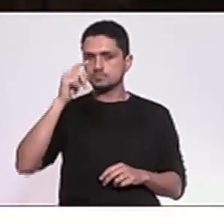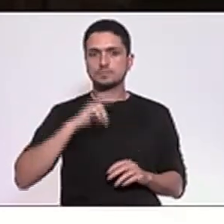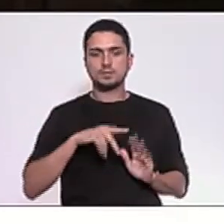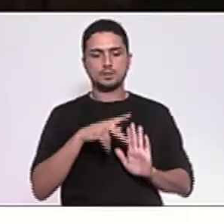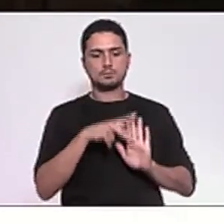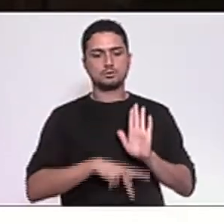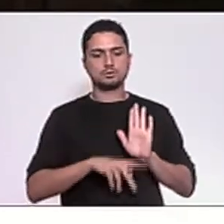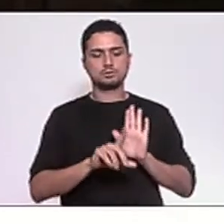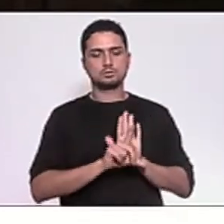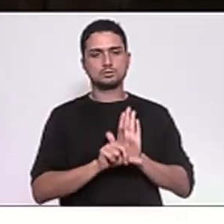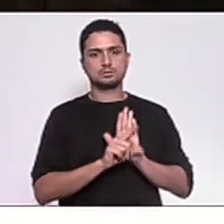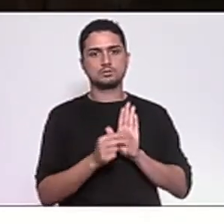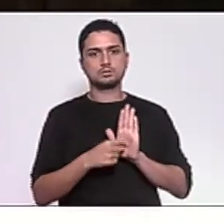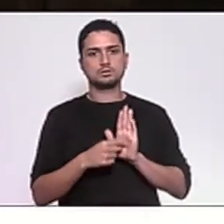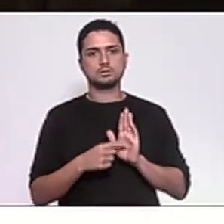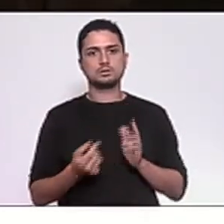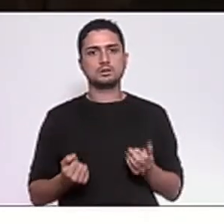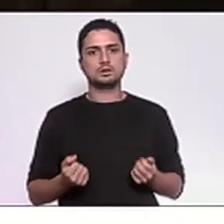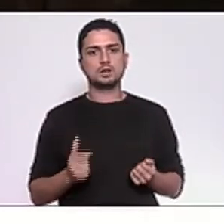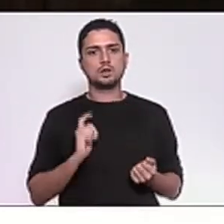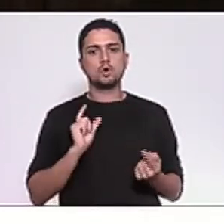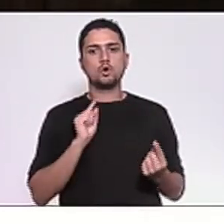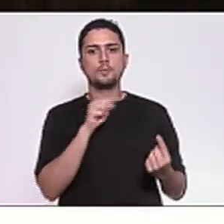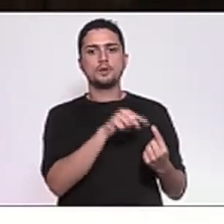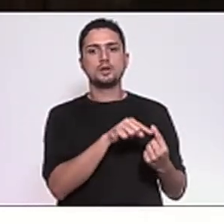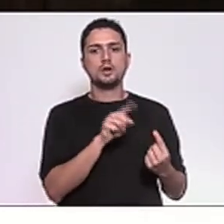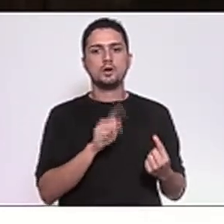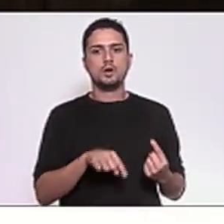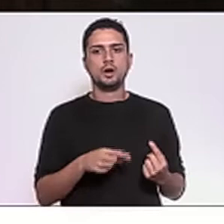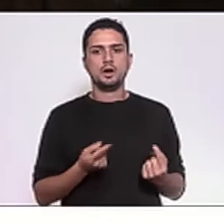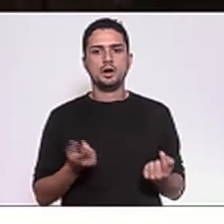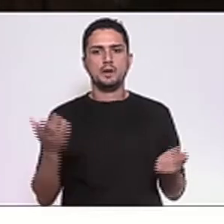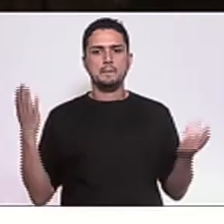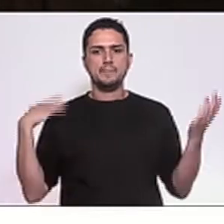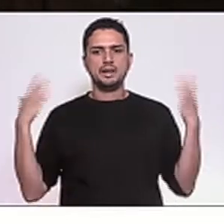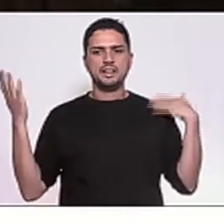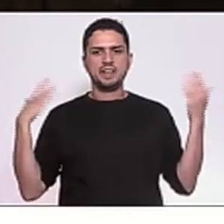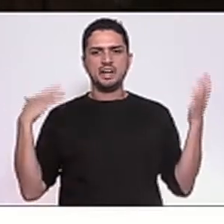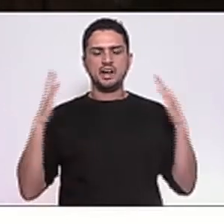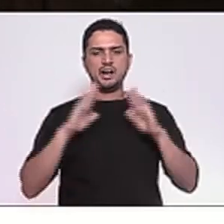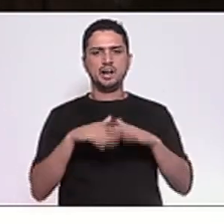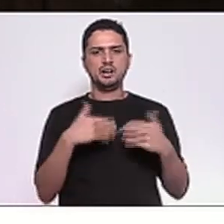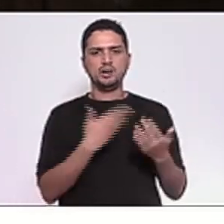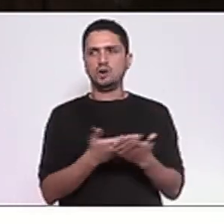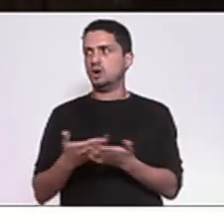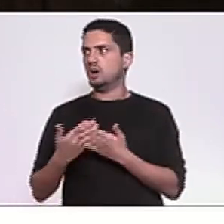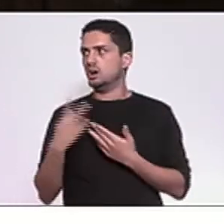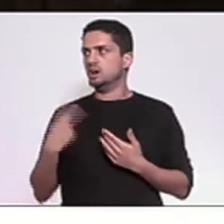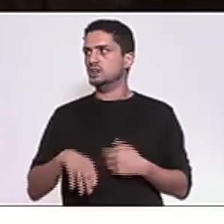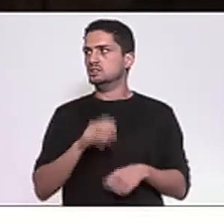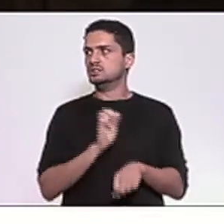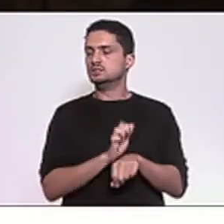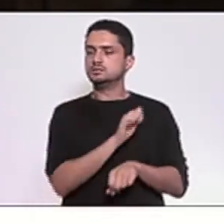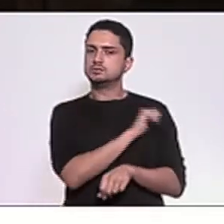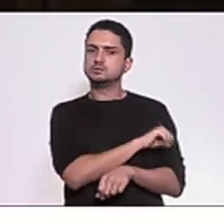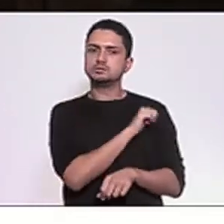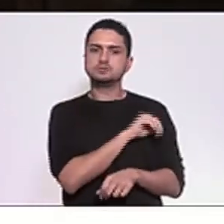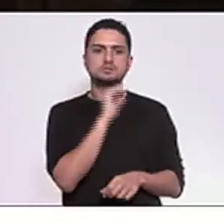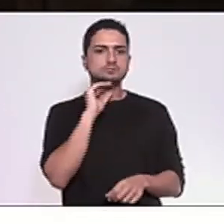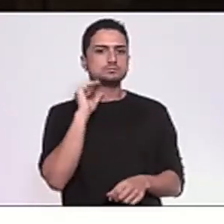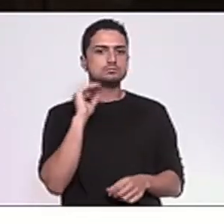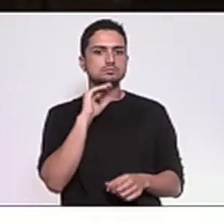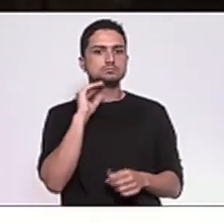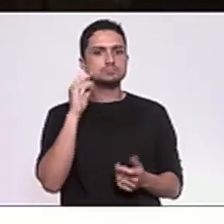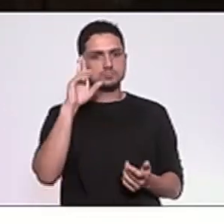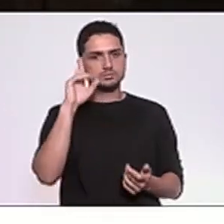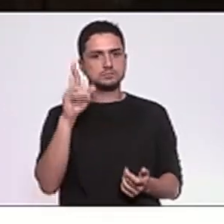projeto de lei que tende a militarizar as escolas do Rio de Janeiro. E aí,